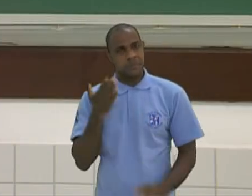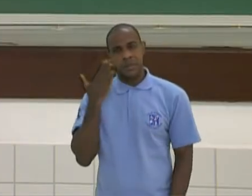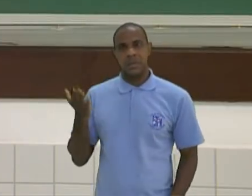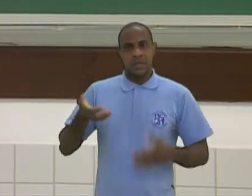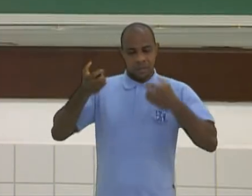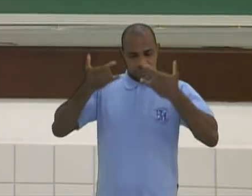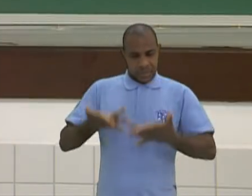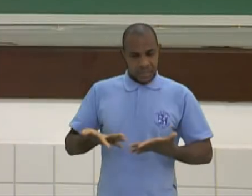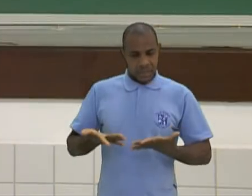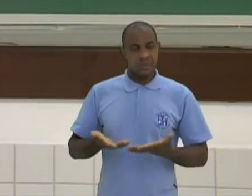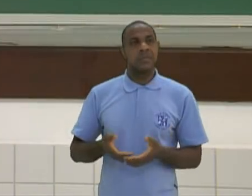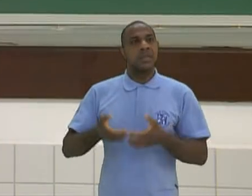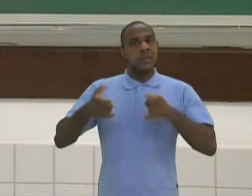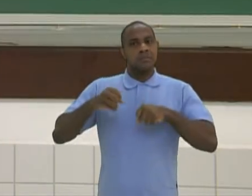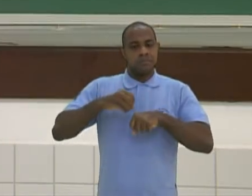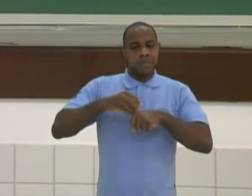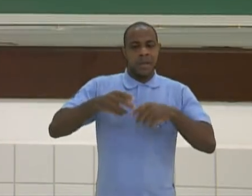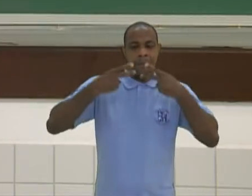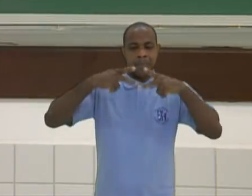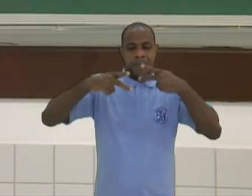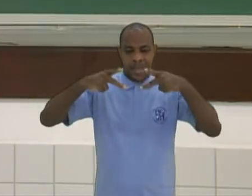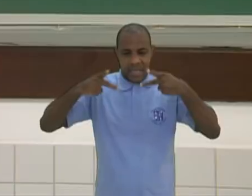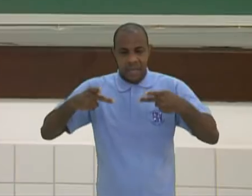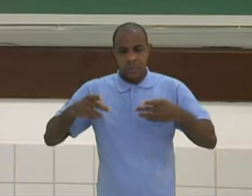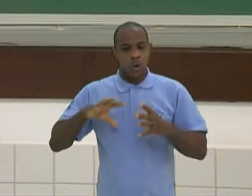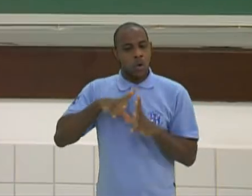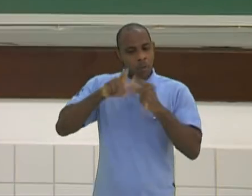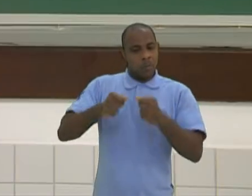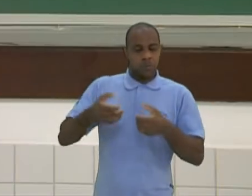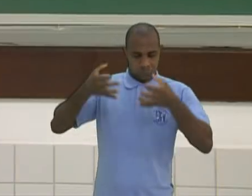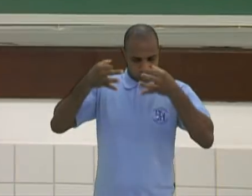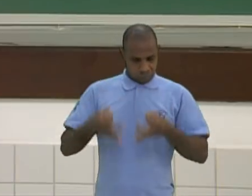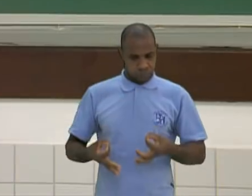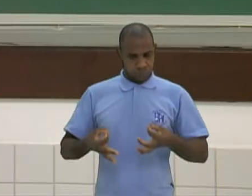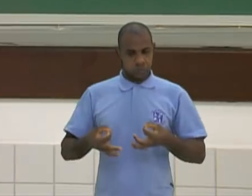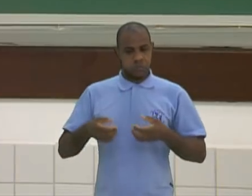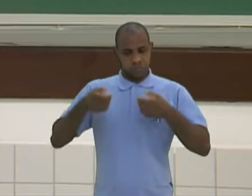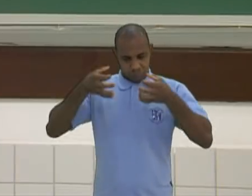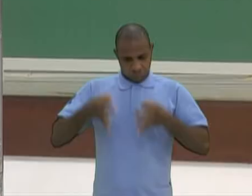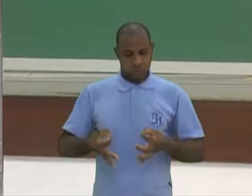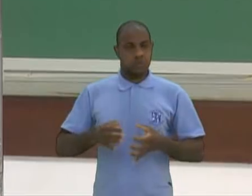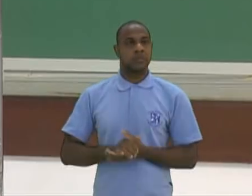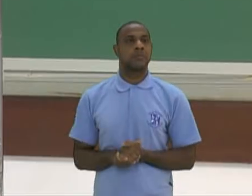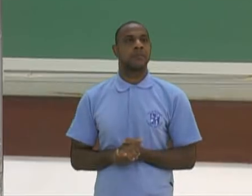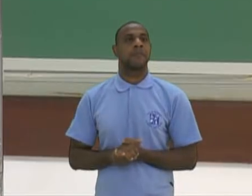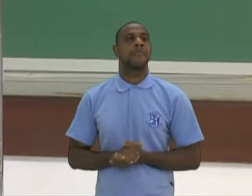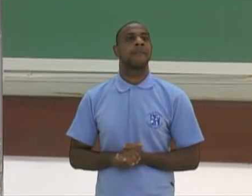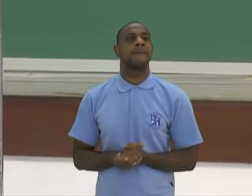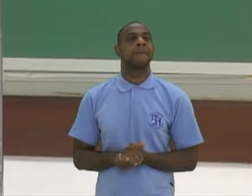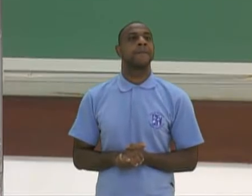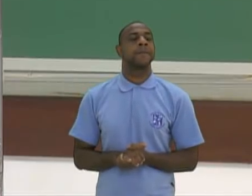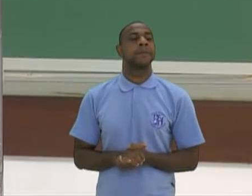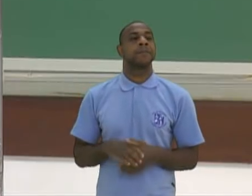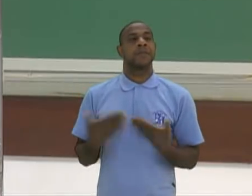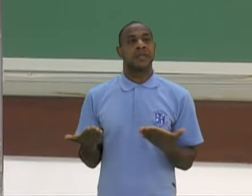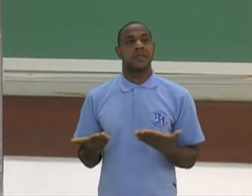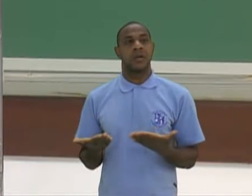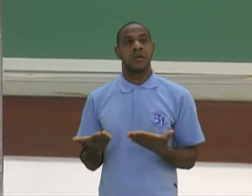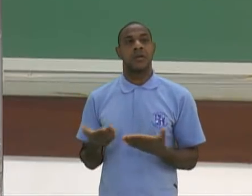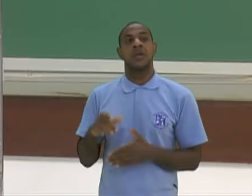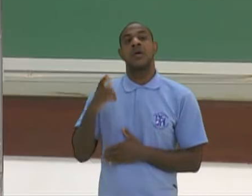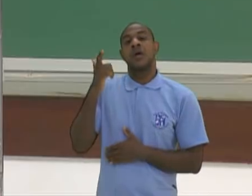mundo justo, né, uma vida após a morte aos justos, que aí nós podemos usar o termo de paraíso. Com isso, ele consegue